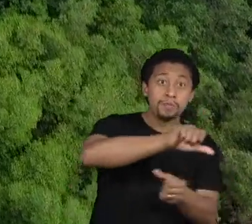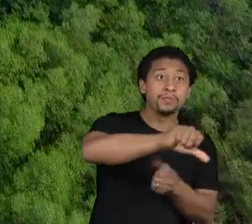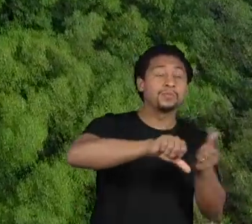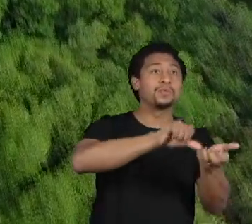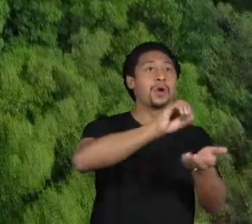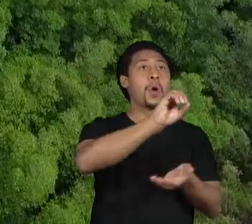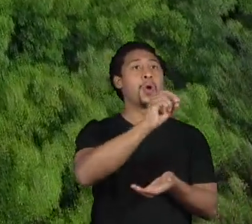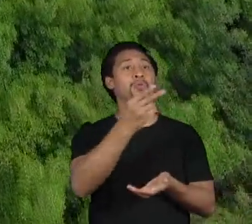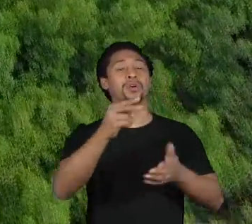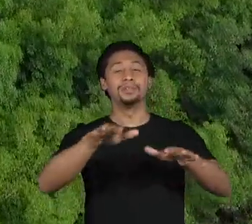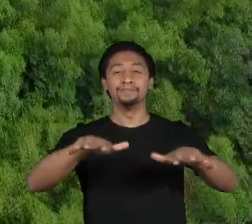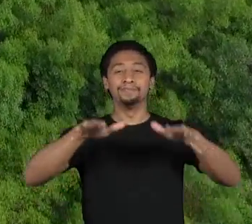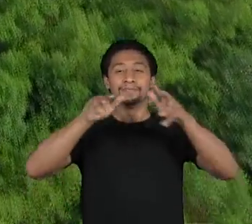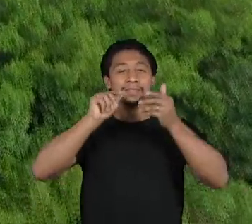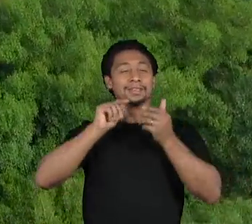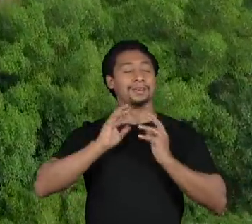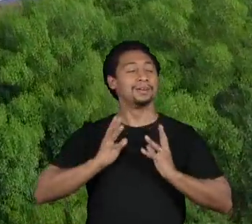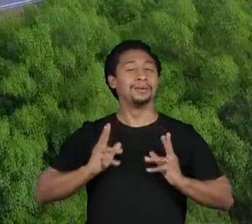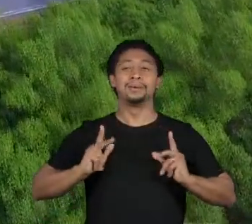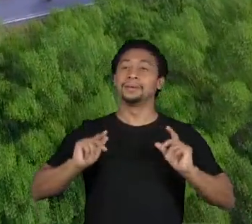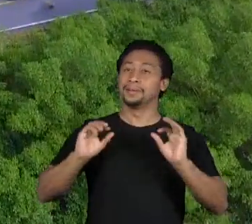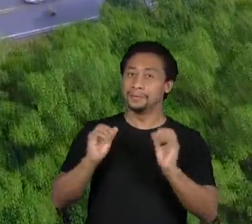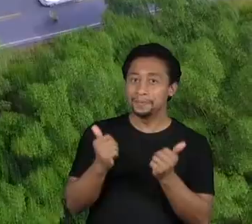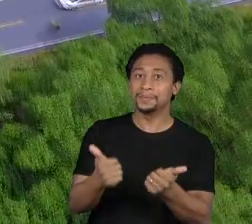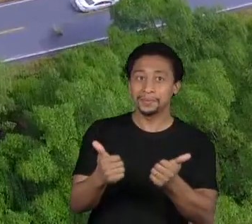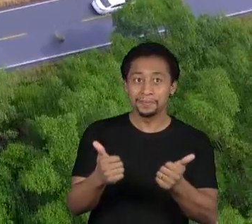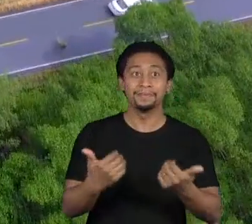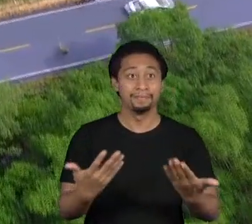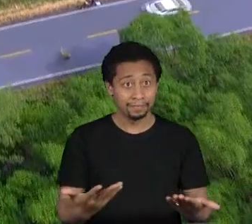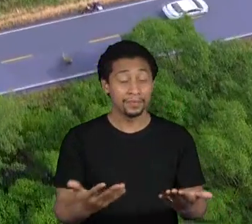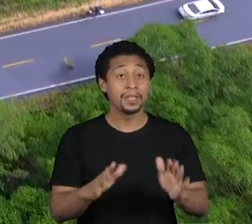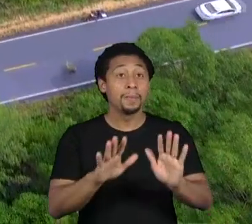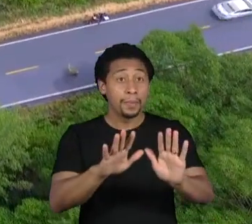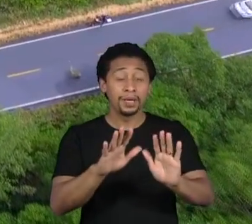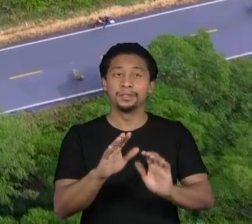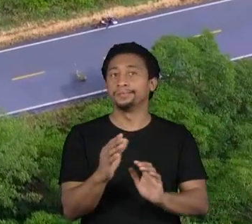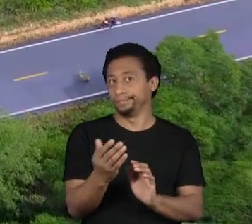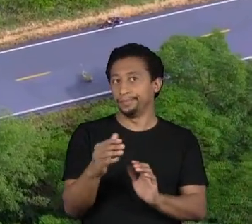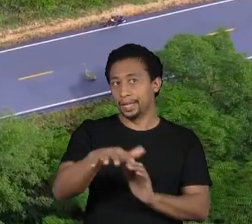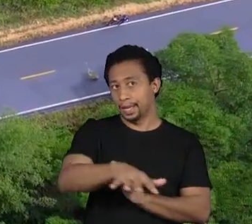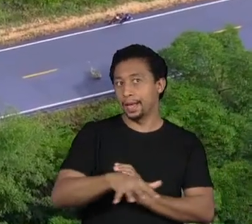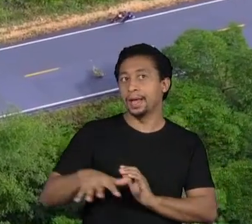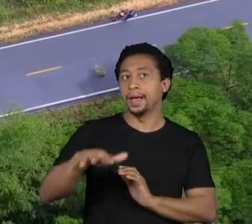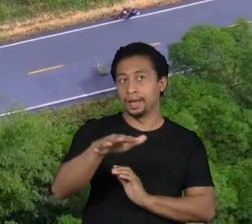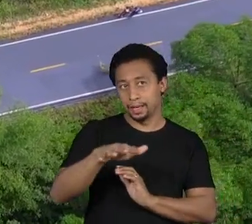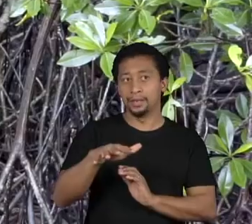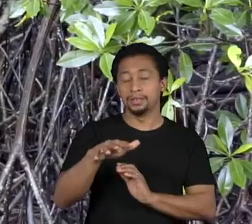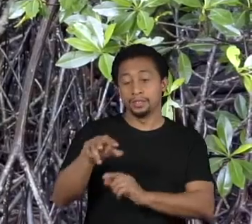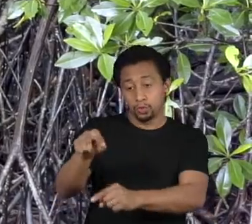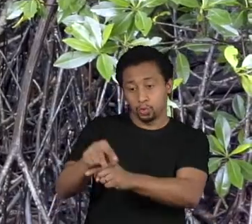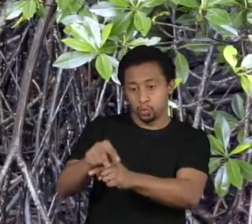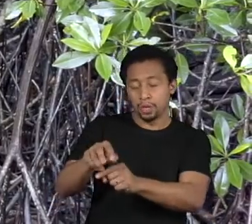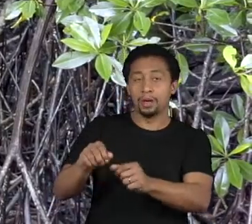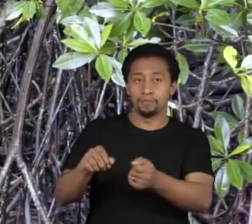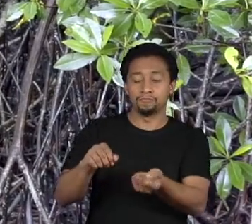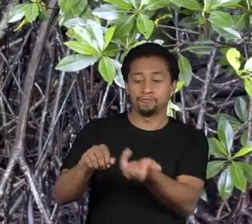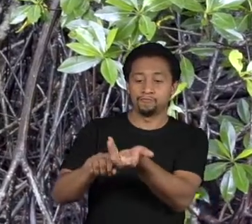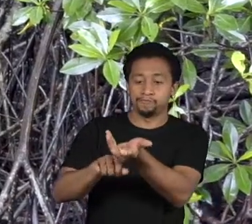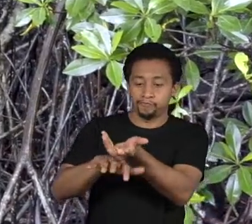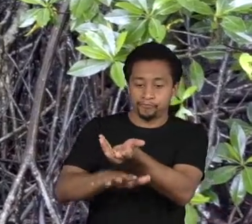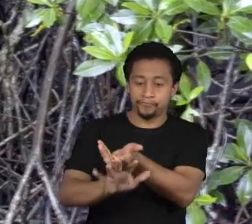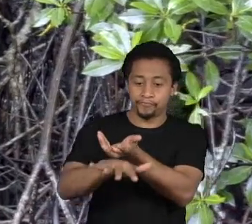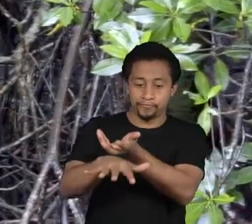Todas as chamadas áreas úmidas, ou wetlands, como se fala, elas são importantes porque elas têm